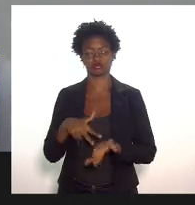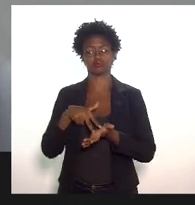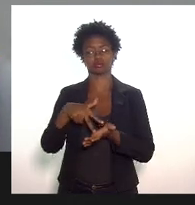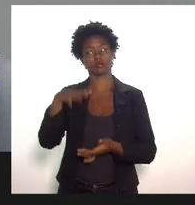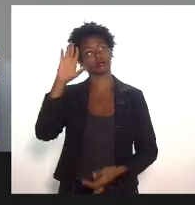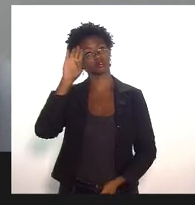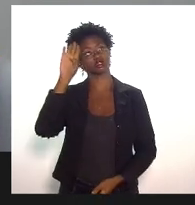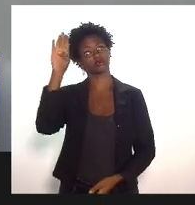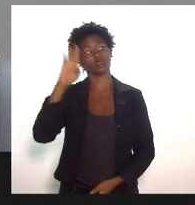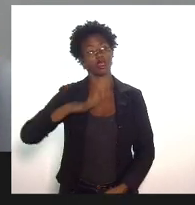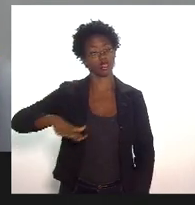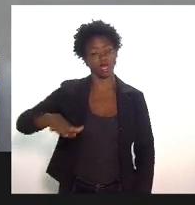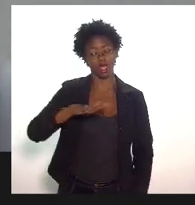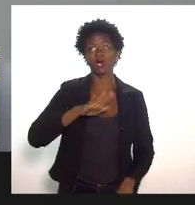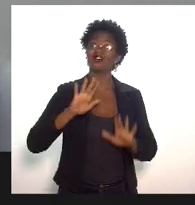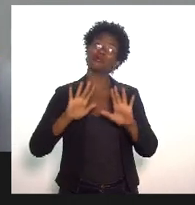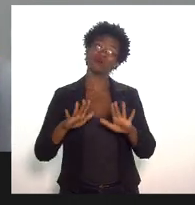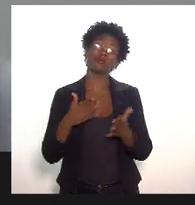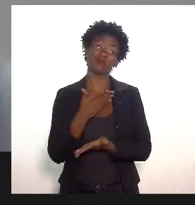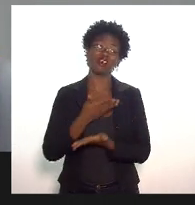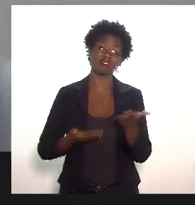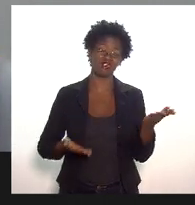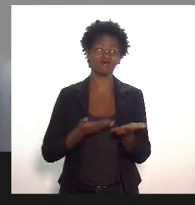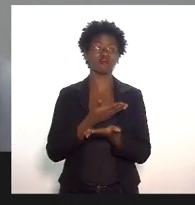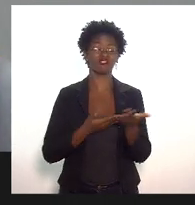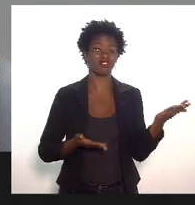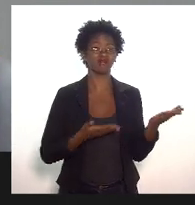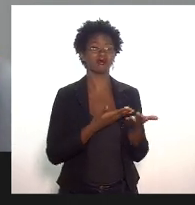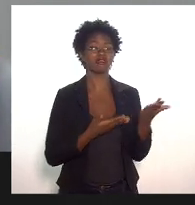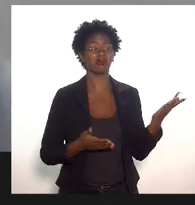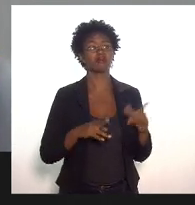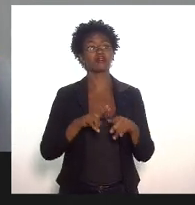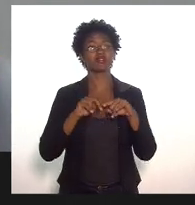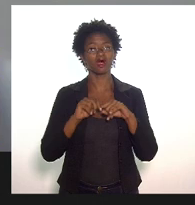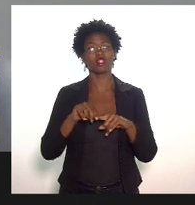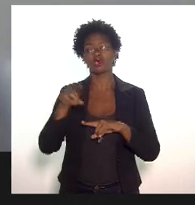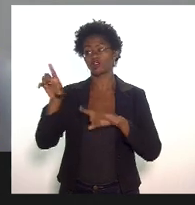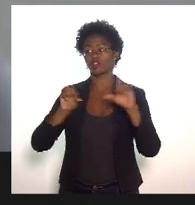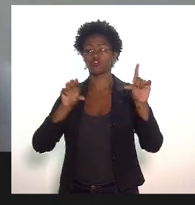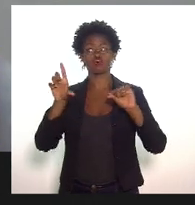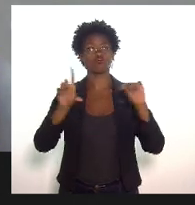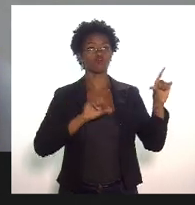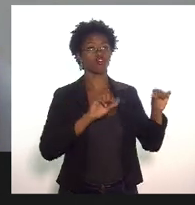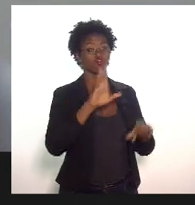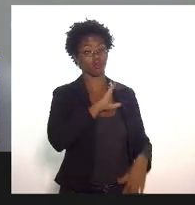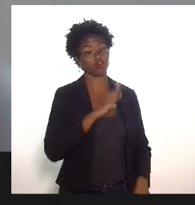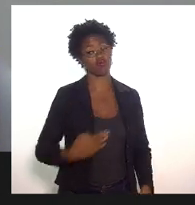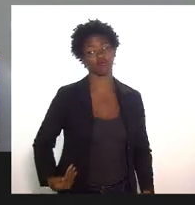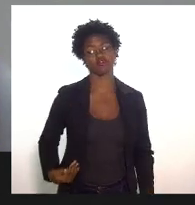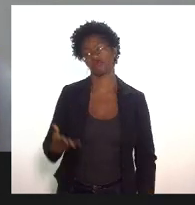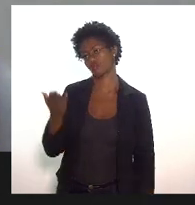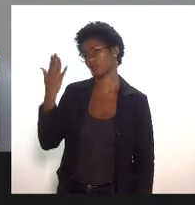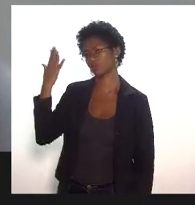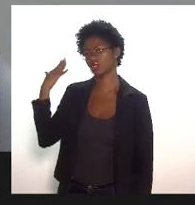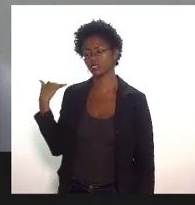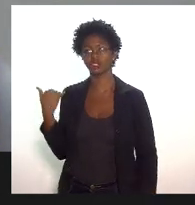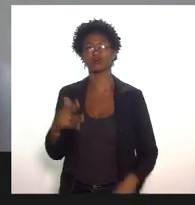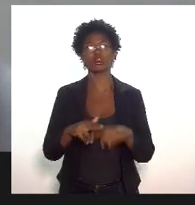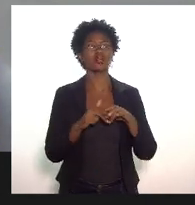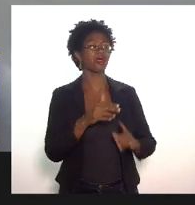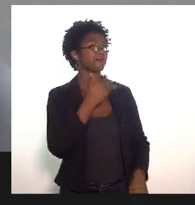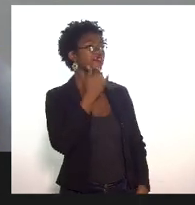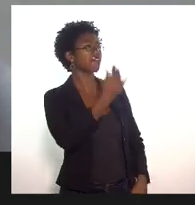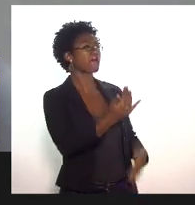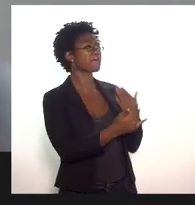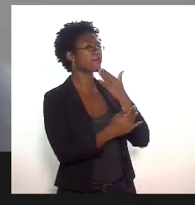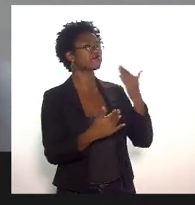determinado momento, a gente perdeu muito por conta de decisões de governos passados de realizar as encomendas fora do